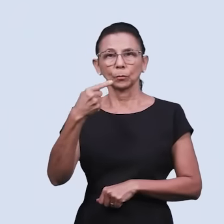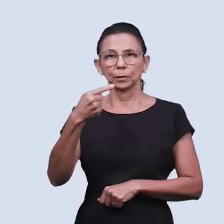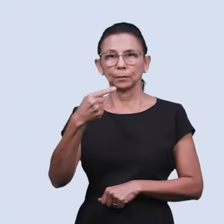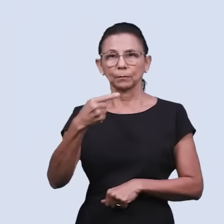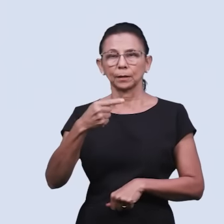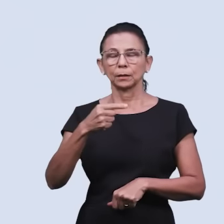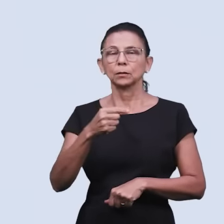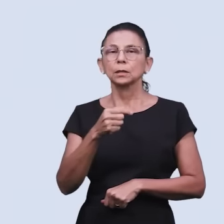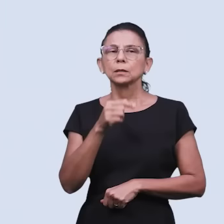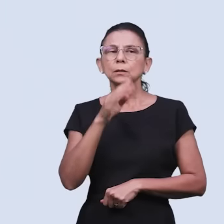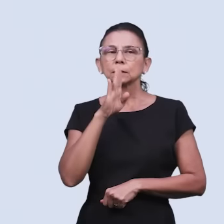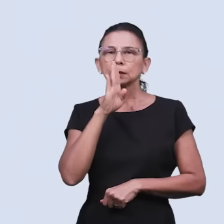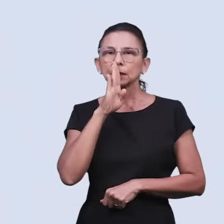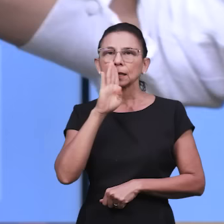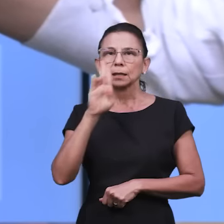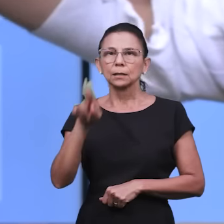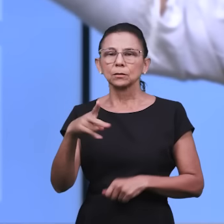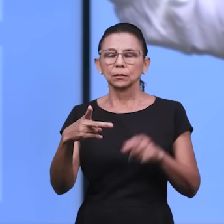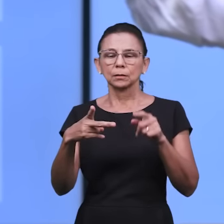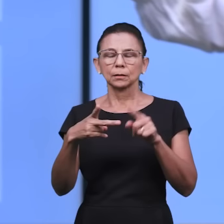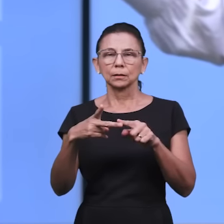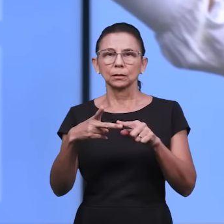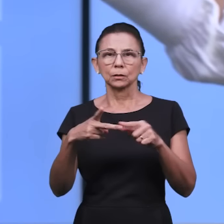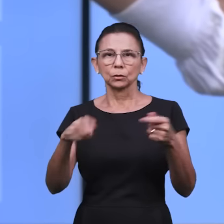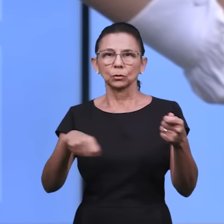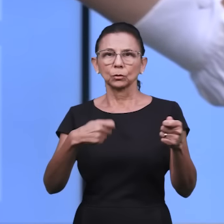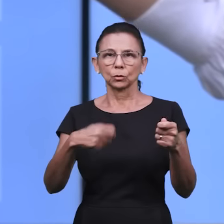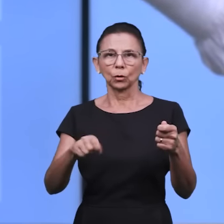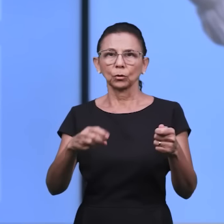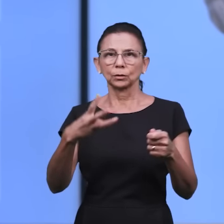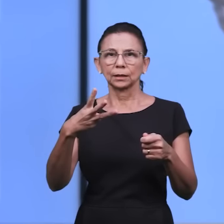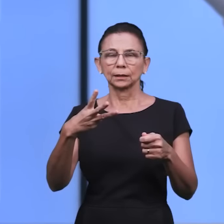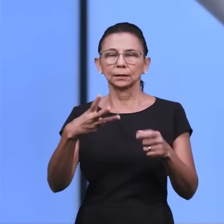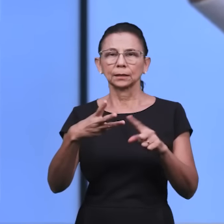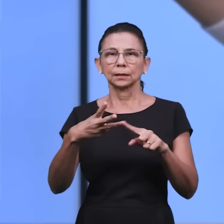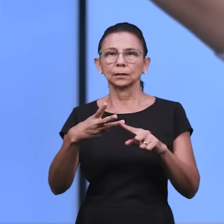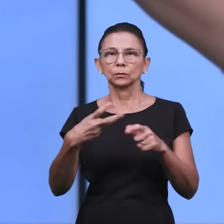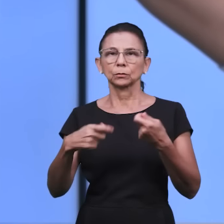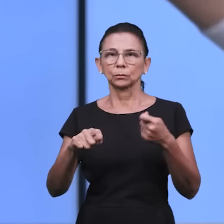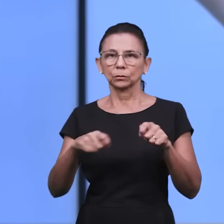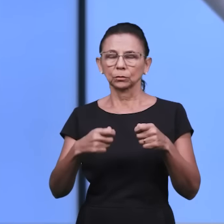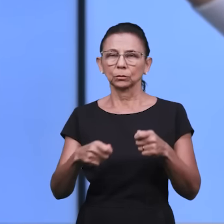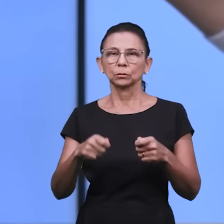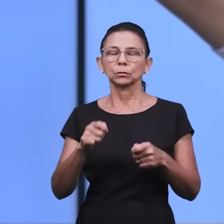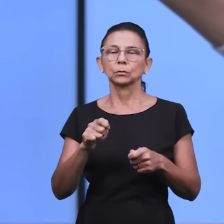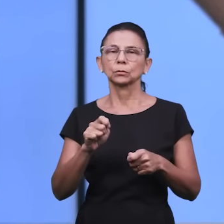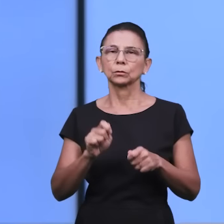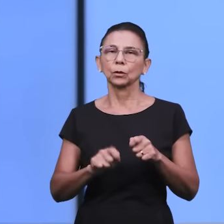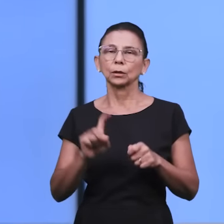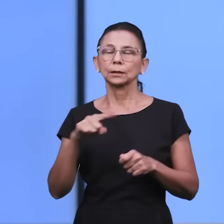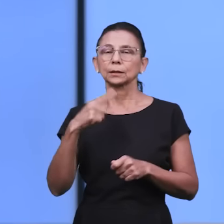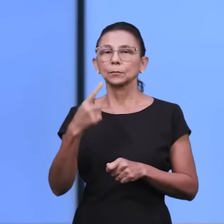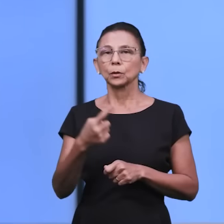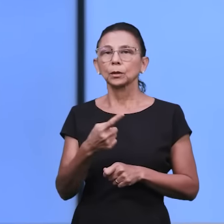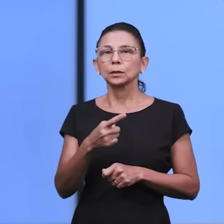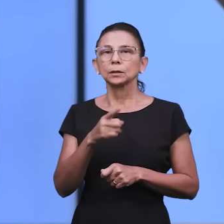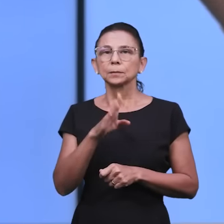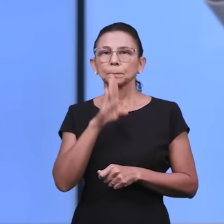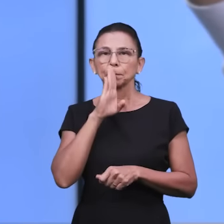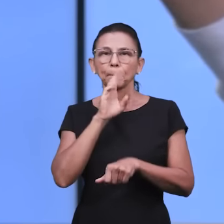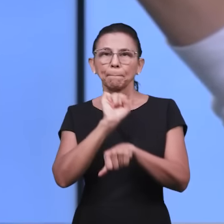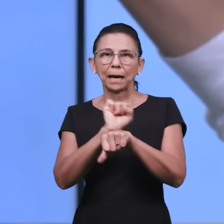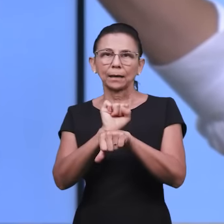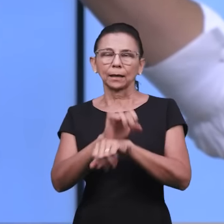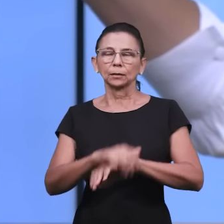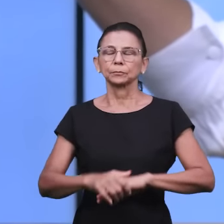silêncio. No segundo, nós vamos tocar. Terceiro, toca. E o quarto, outro silêncio.